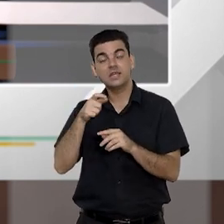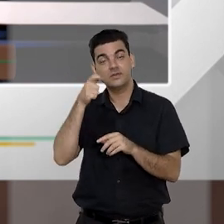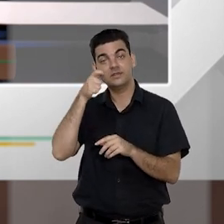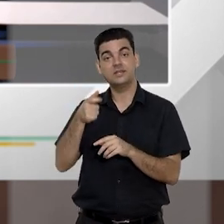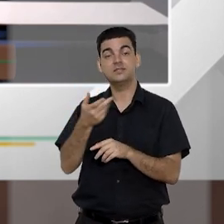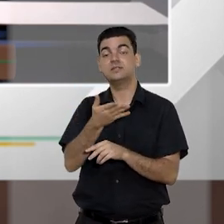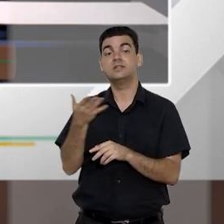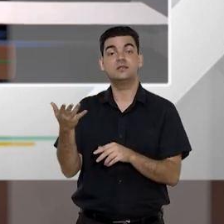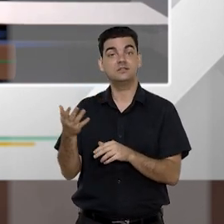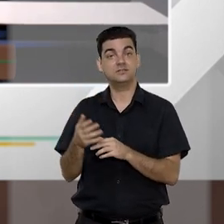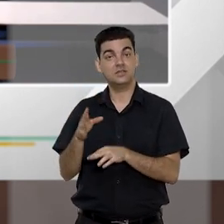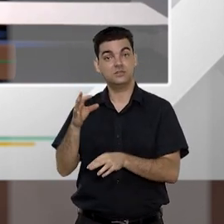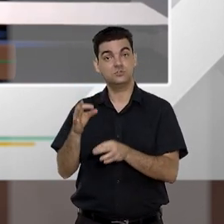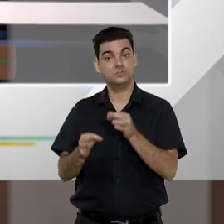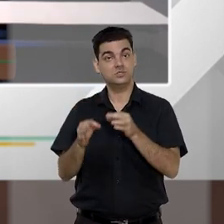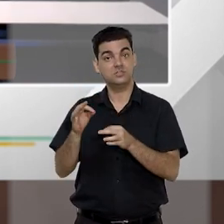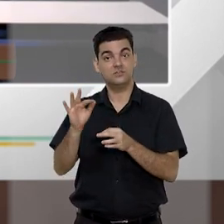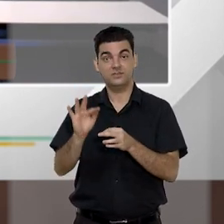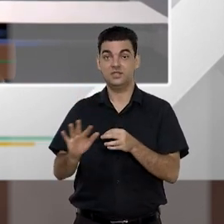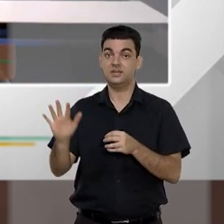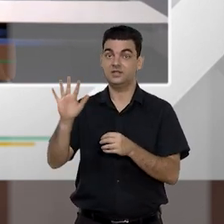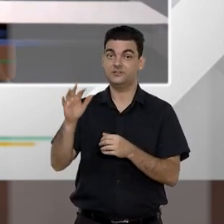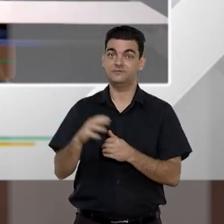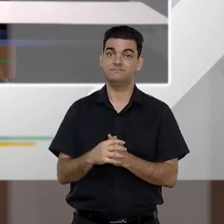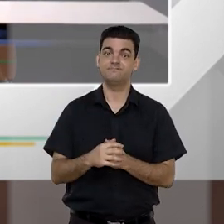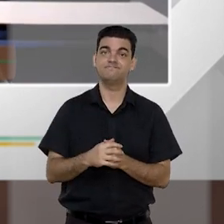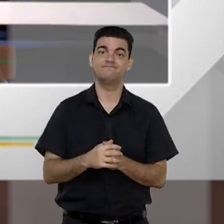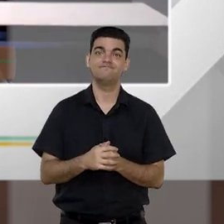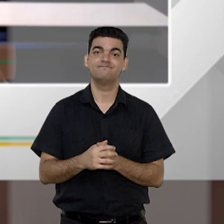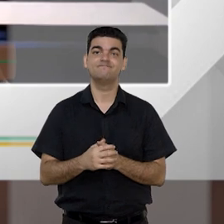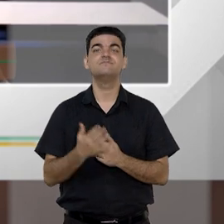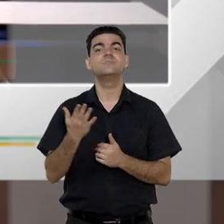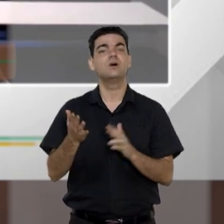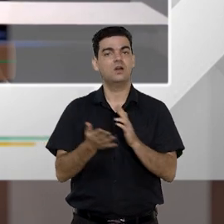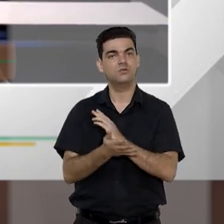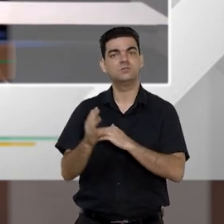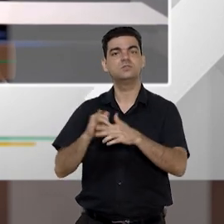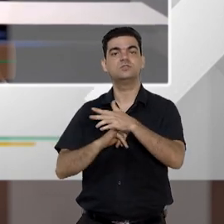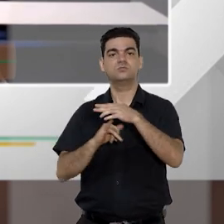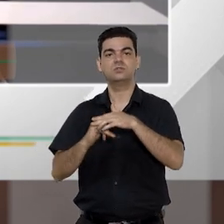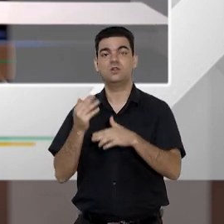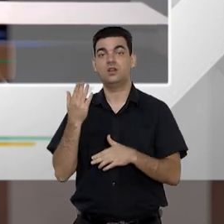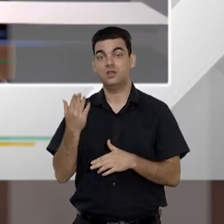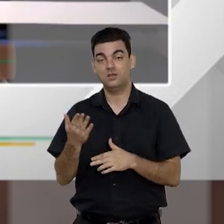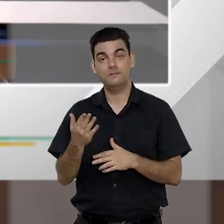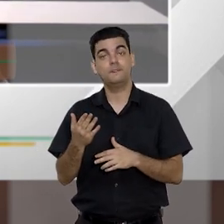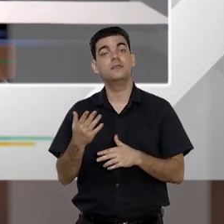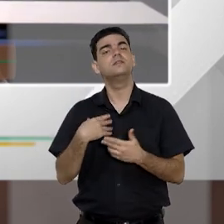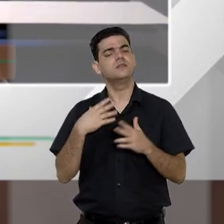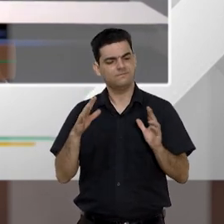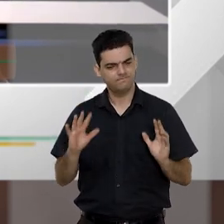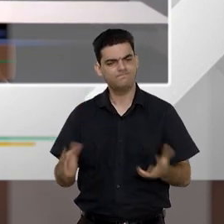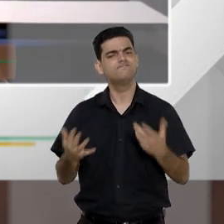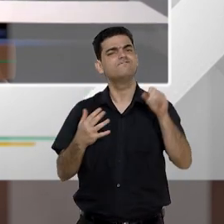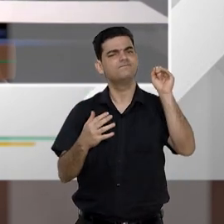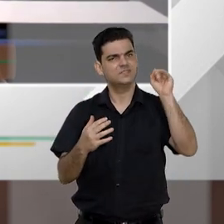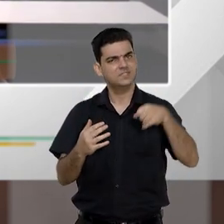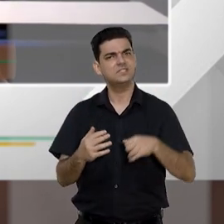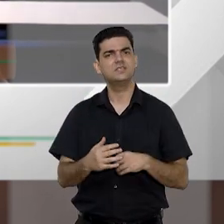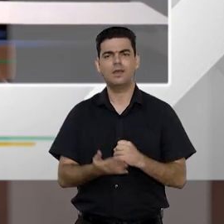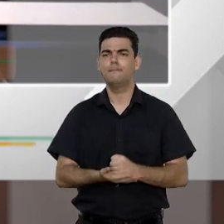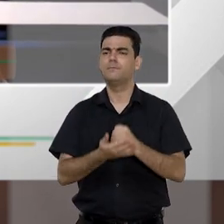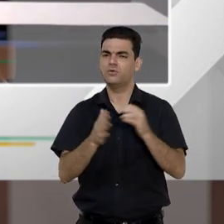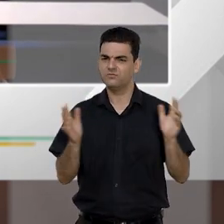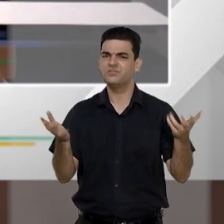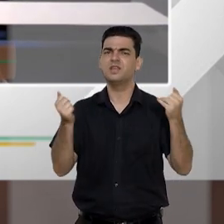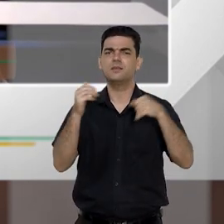de conflitos de interesse no âmbito da Justiça Federal. Então, a nível institucional, assim, há vários